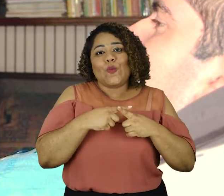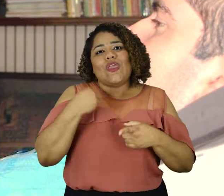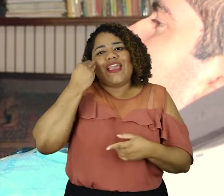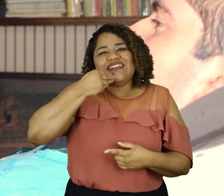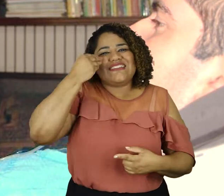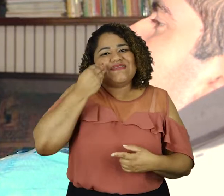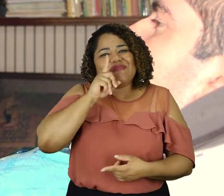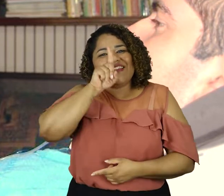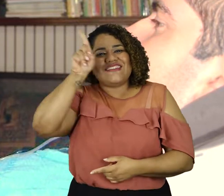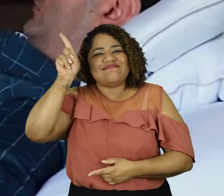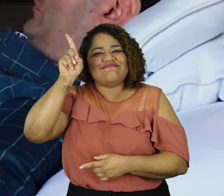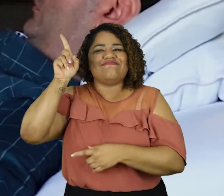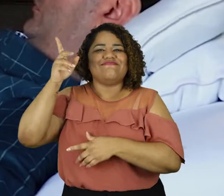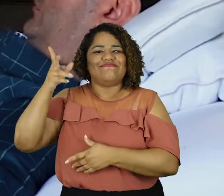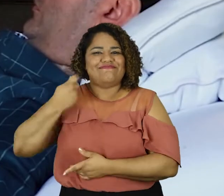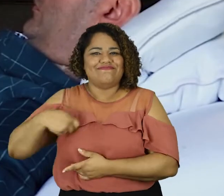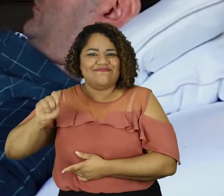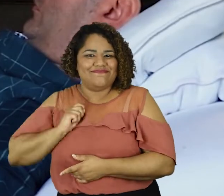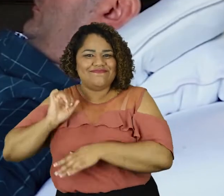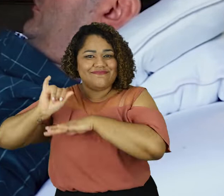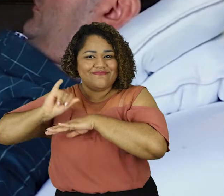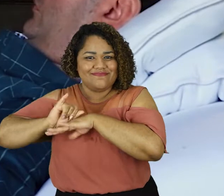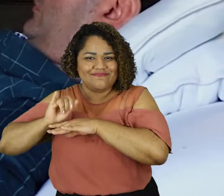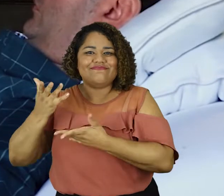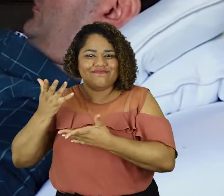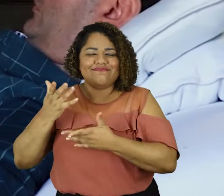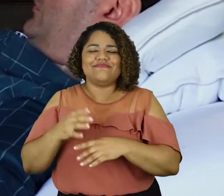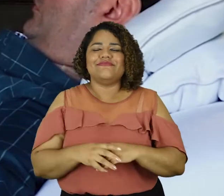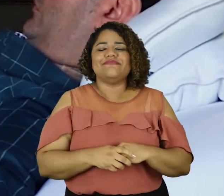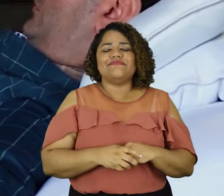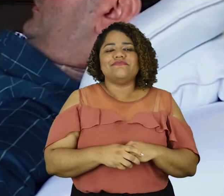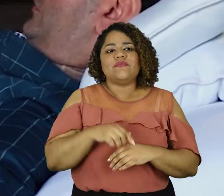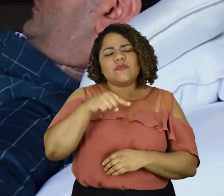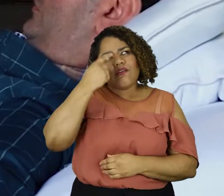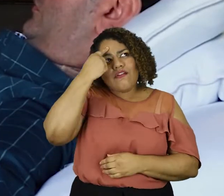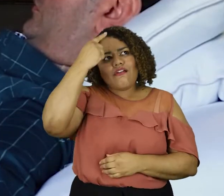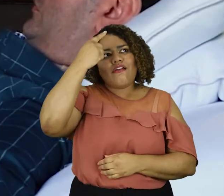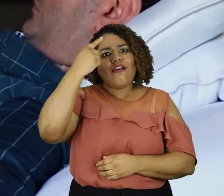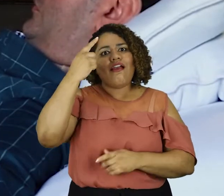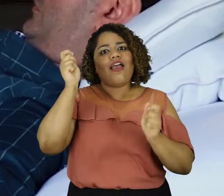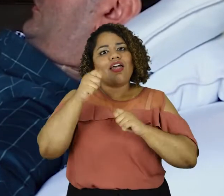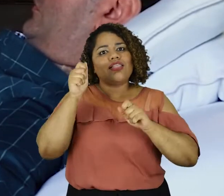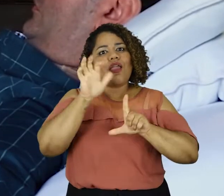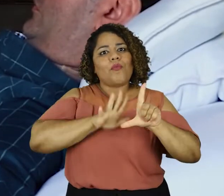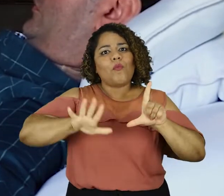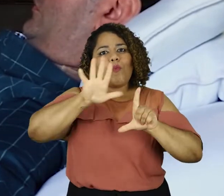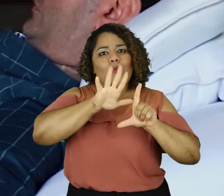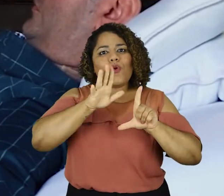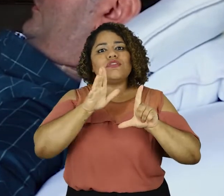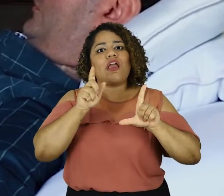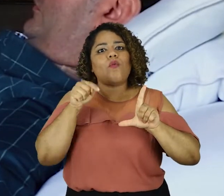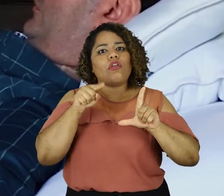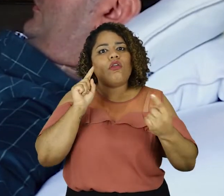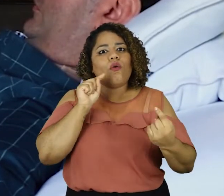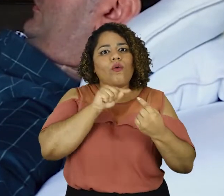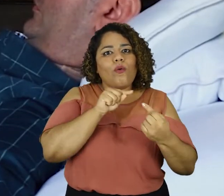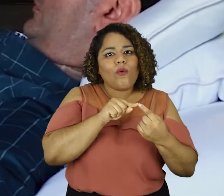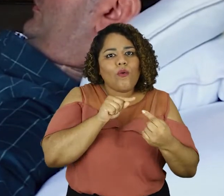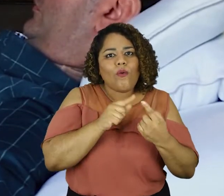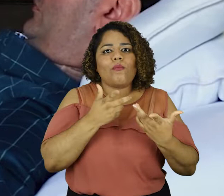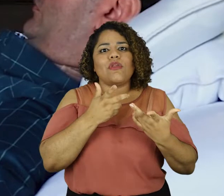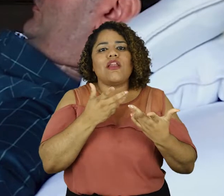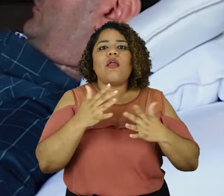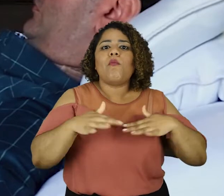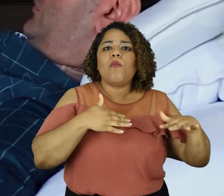em Barcelona. Me veio a ideia de criar um portal para agregar, produzir e disseminar conteúdo relacionado à mobilidade